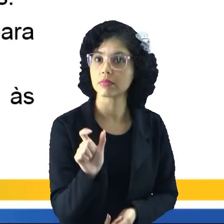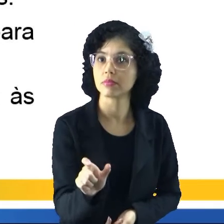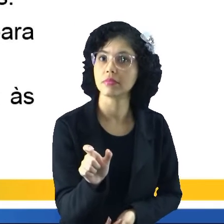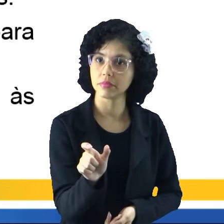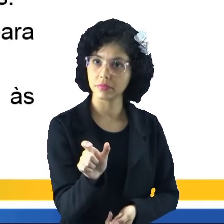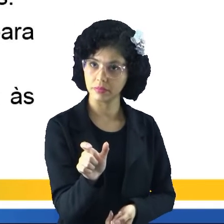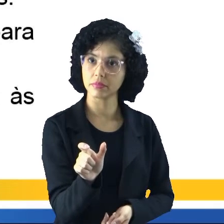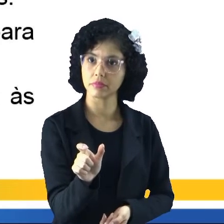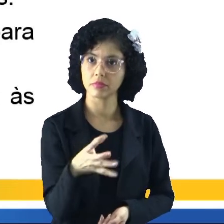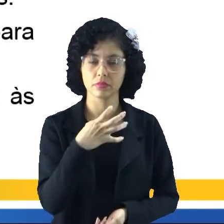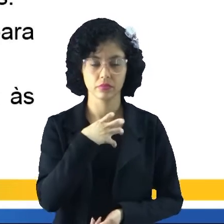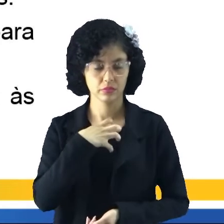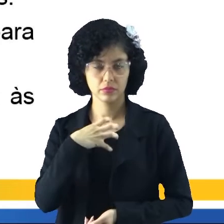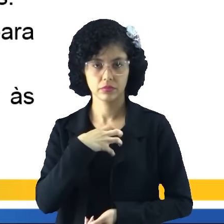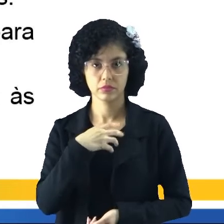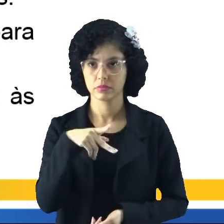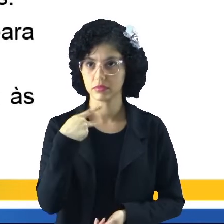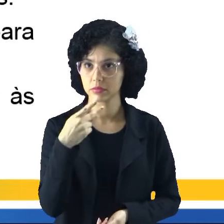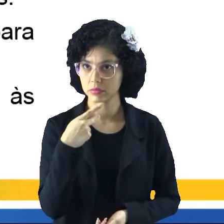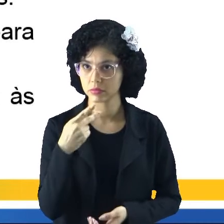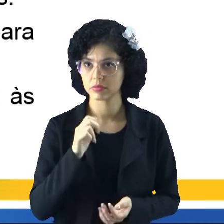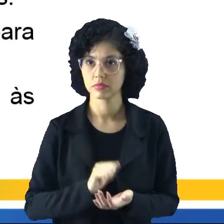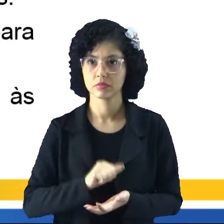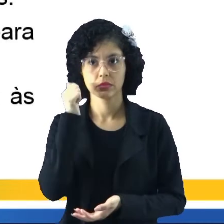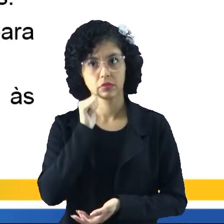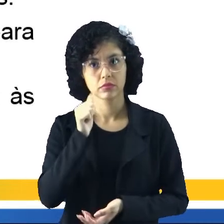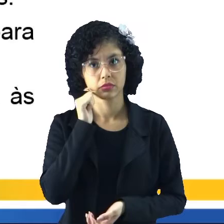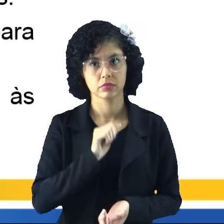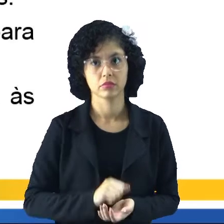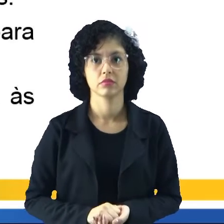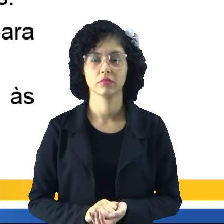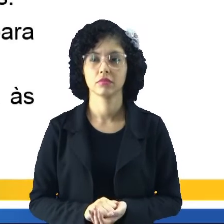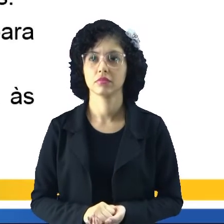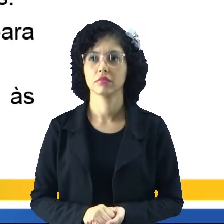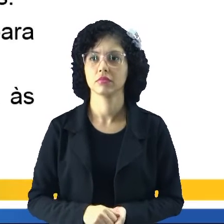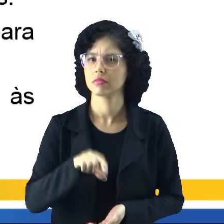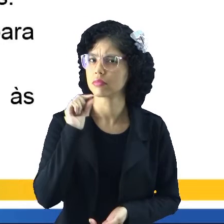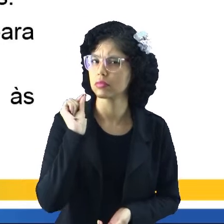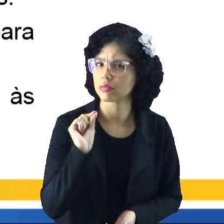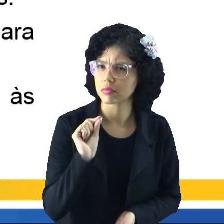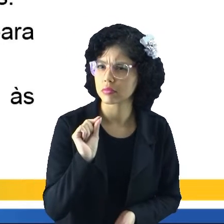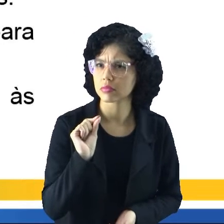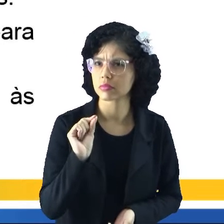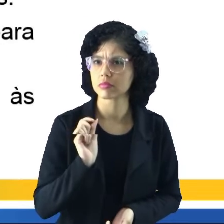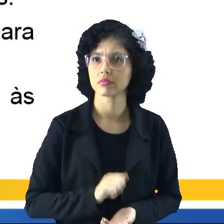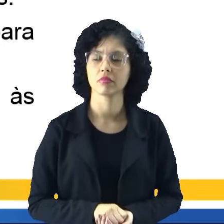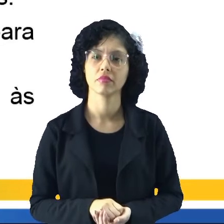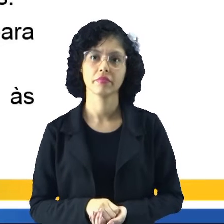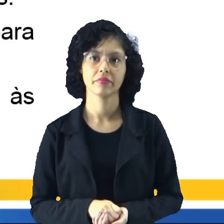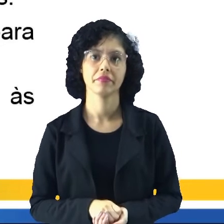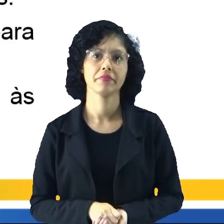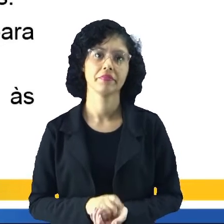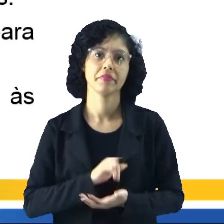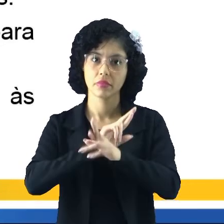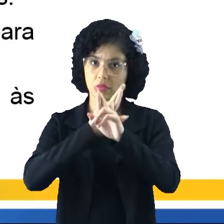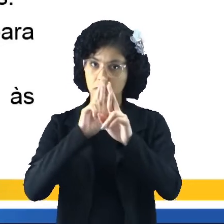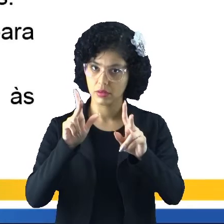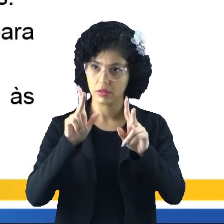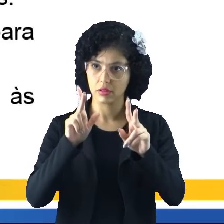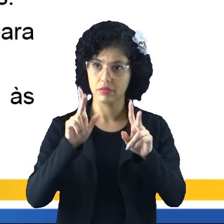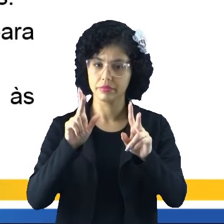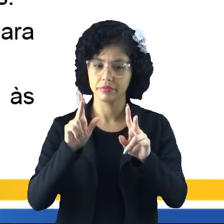né, o sentido do vocábulo mulheres, né? Então, observe, nós temos